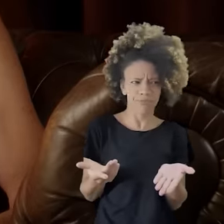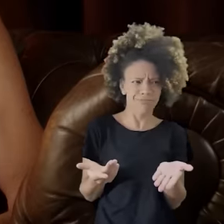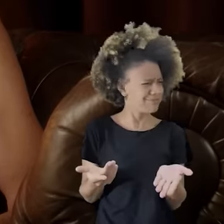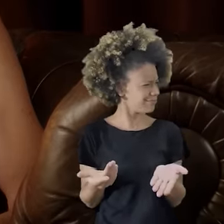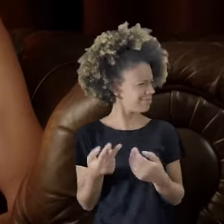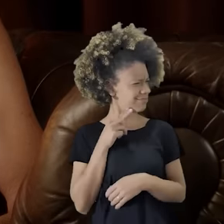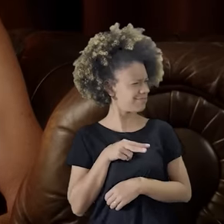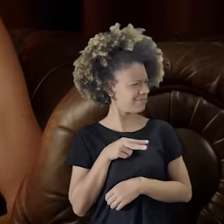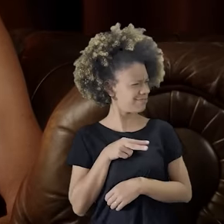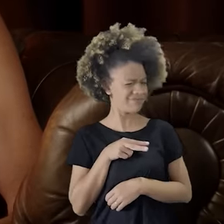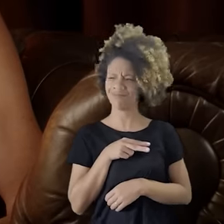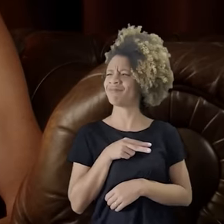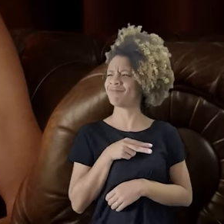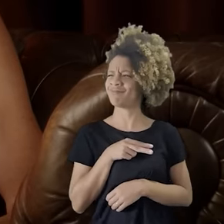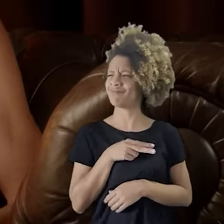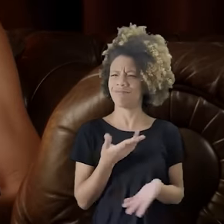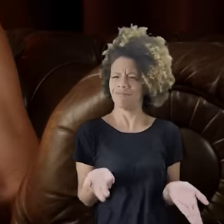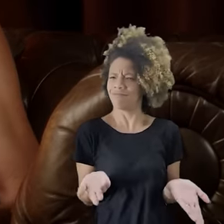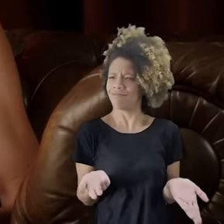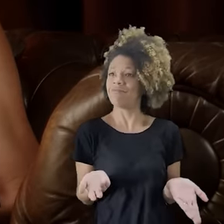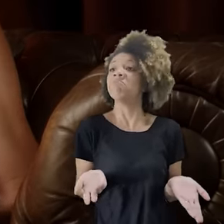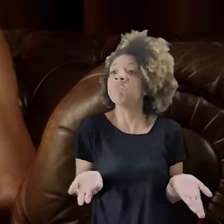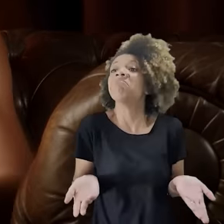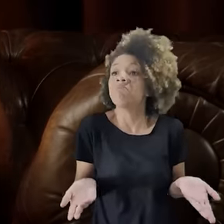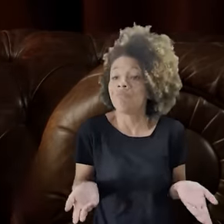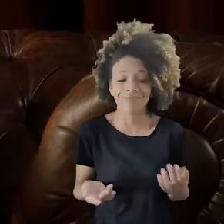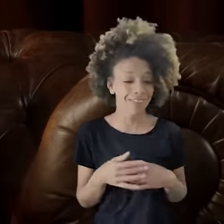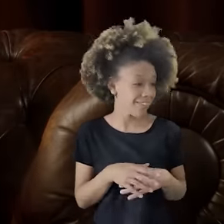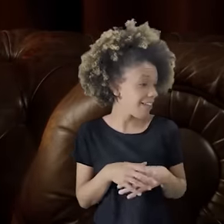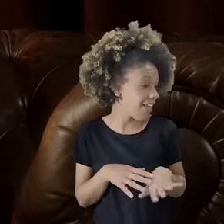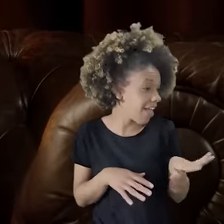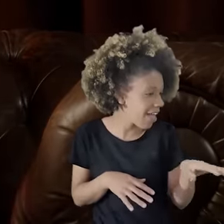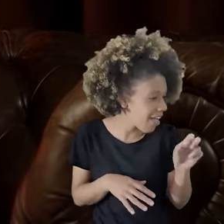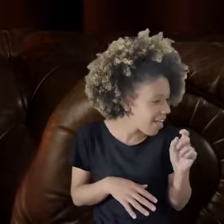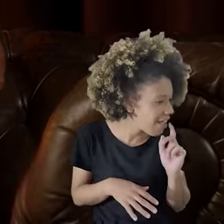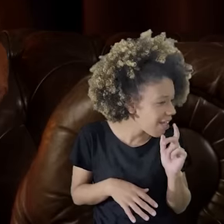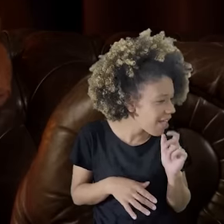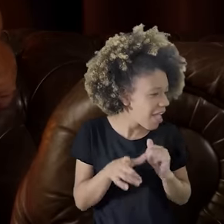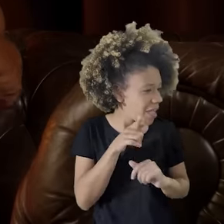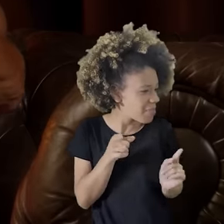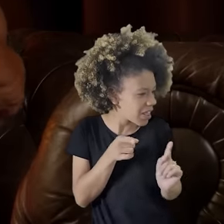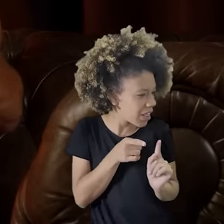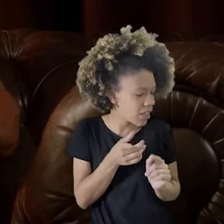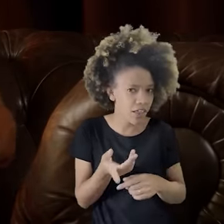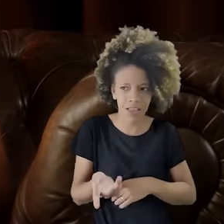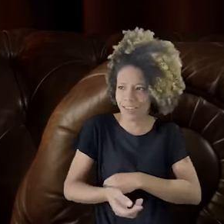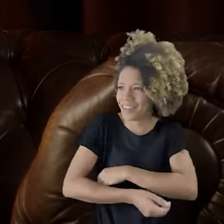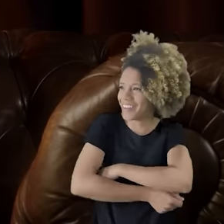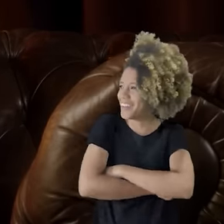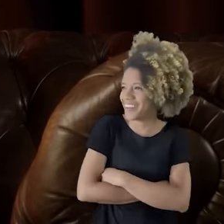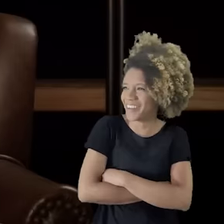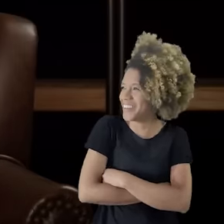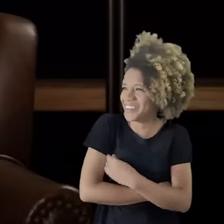aí eu fiquei olhando pra cara dele assim como é que é né aí assim é é pequeno né